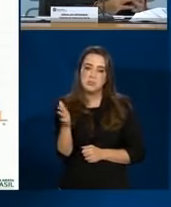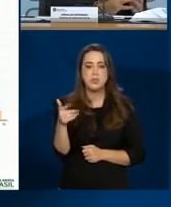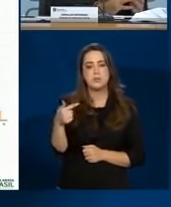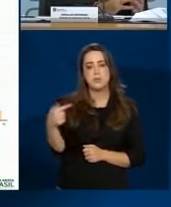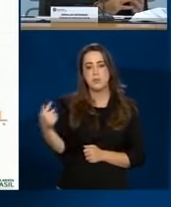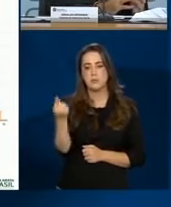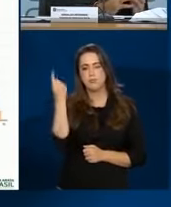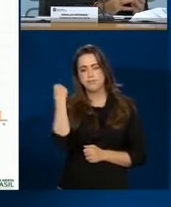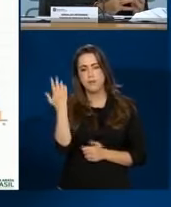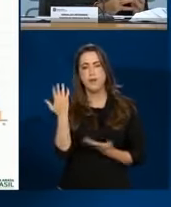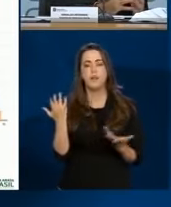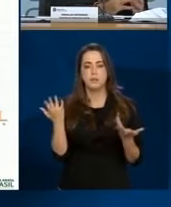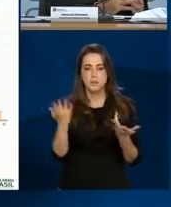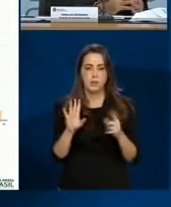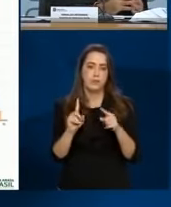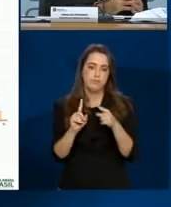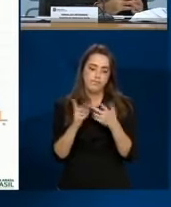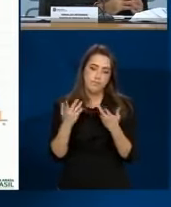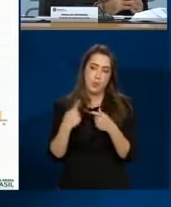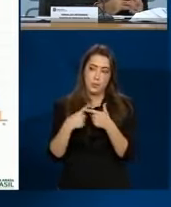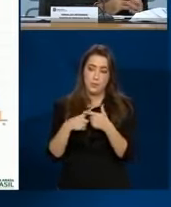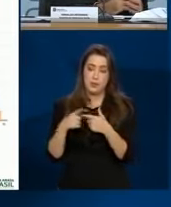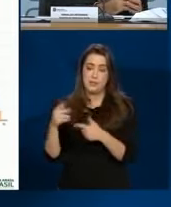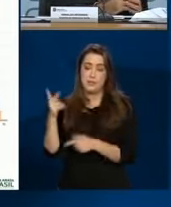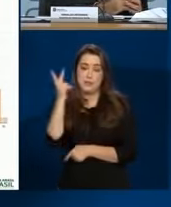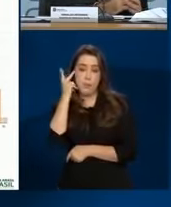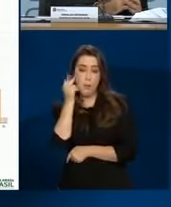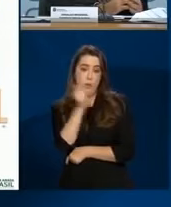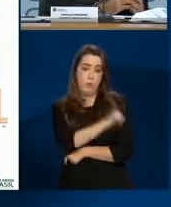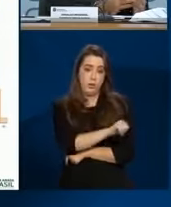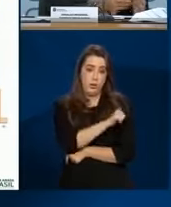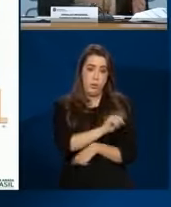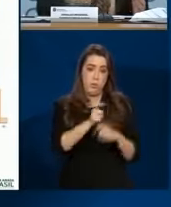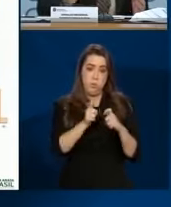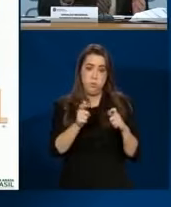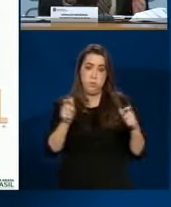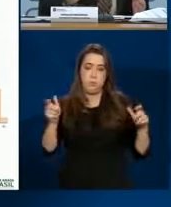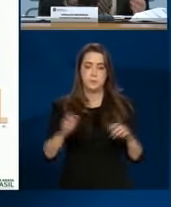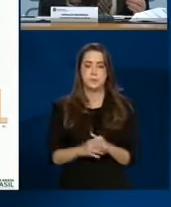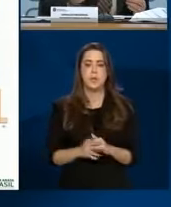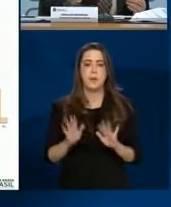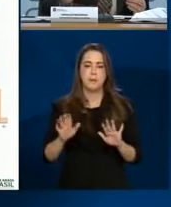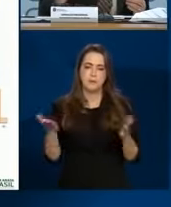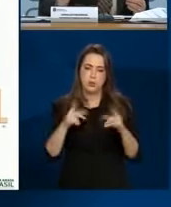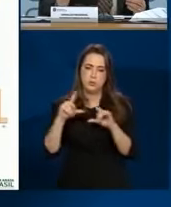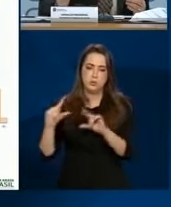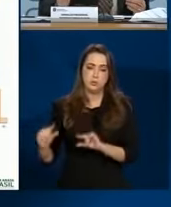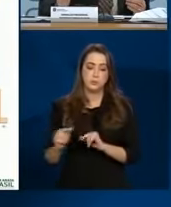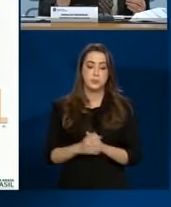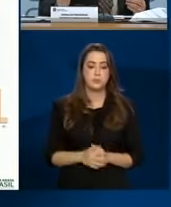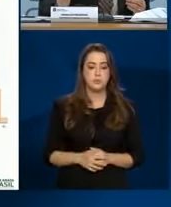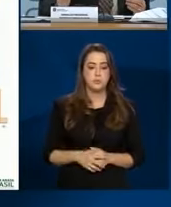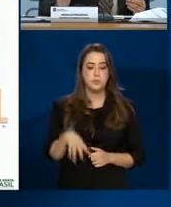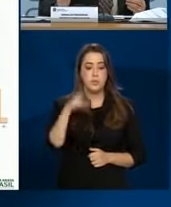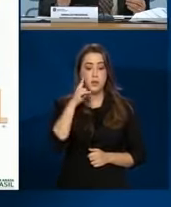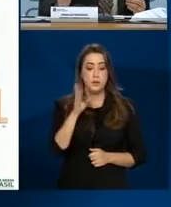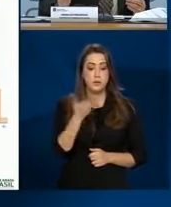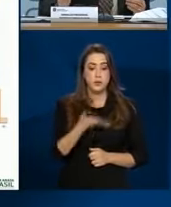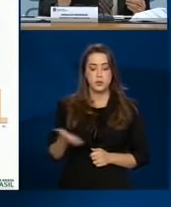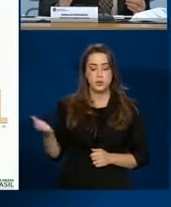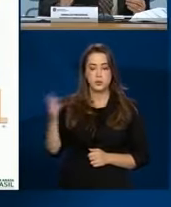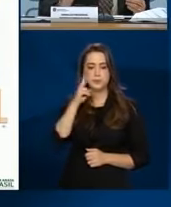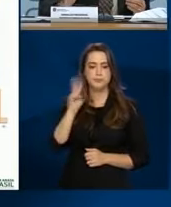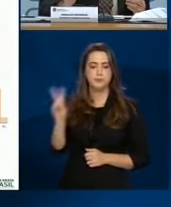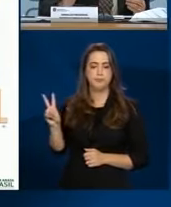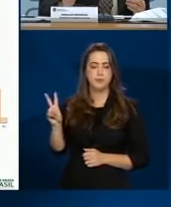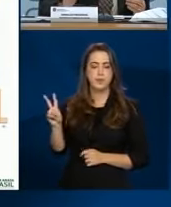correlacionado com os estados de São Paulo e Rio de Janeiro. Próximo, que você veja que é absolutamente diferente quando nós